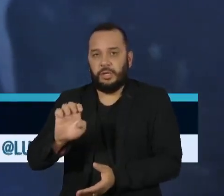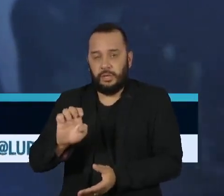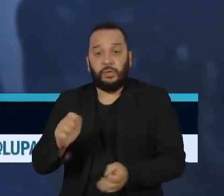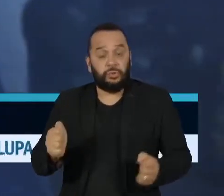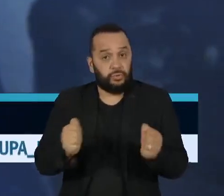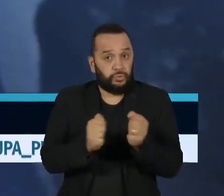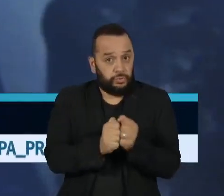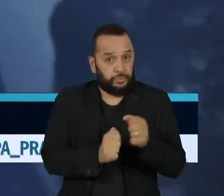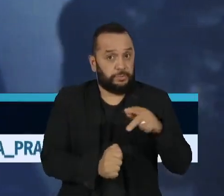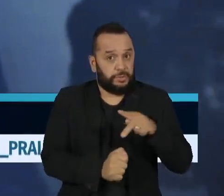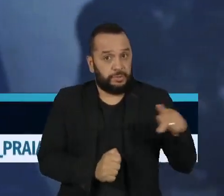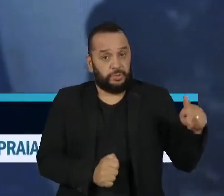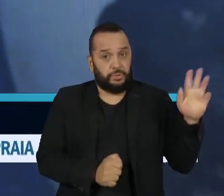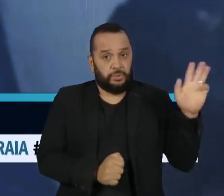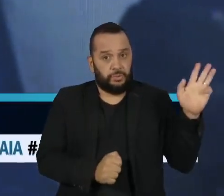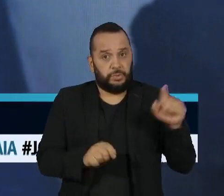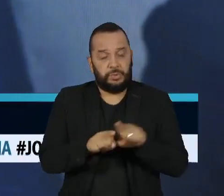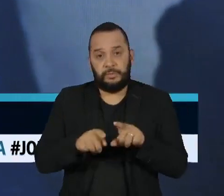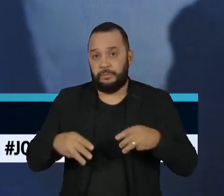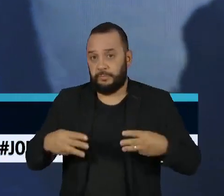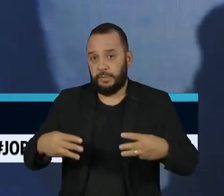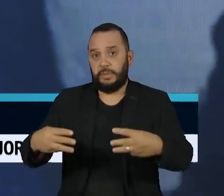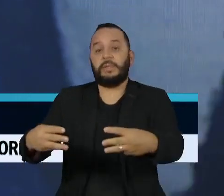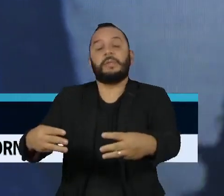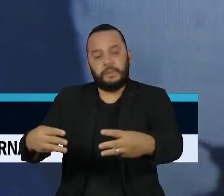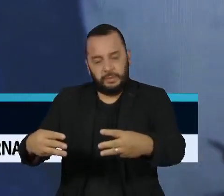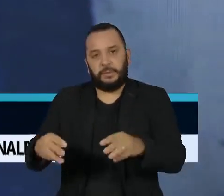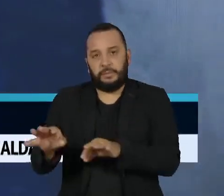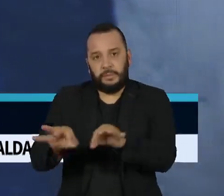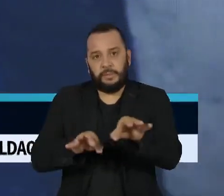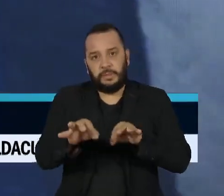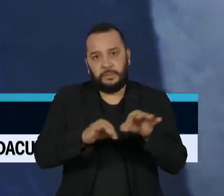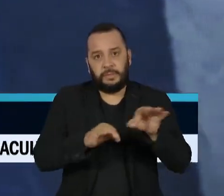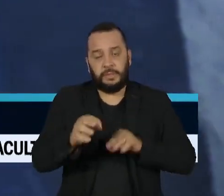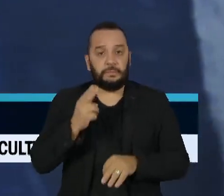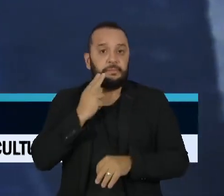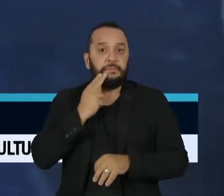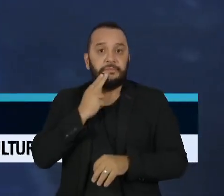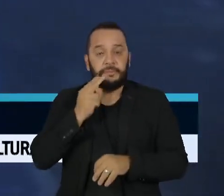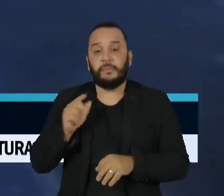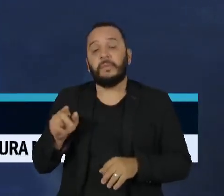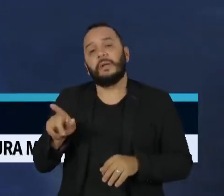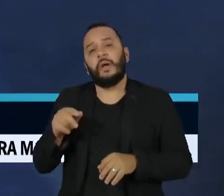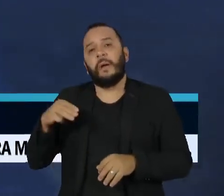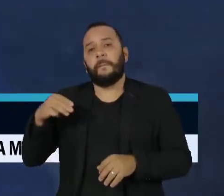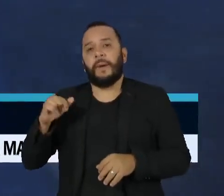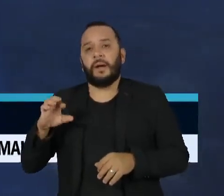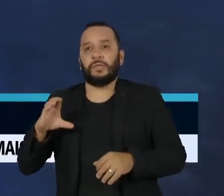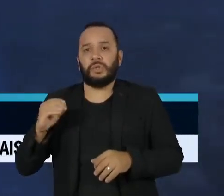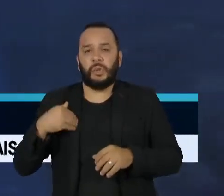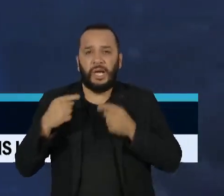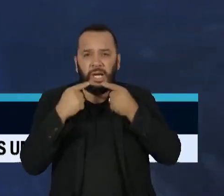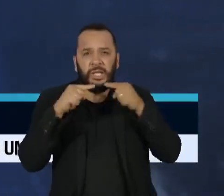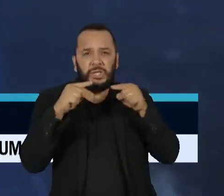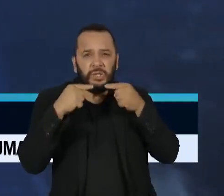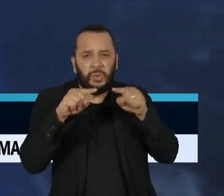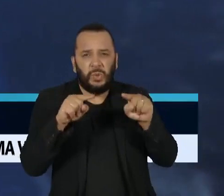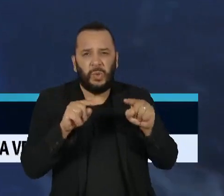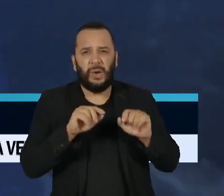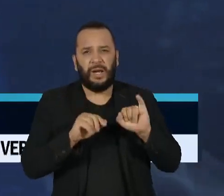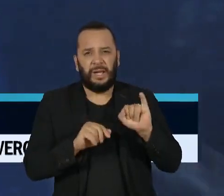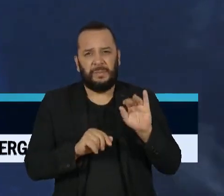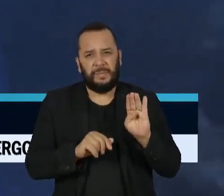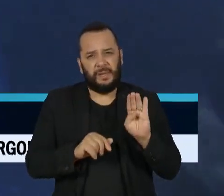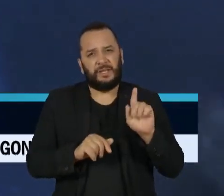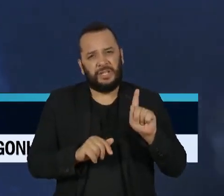do presidente Lula e da ministra do planejamento Simone tebete Postman criticou a forma como órgão foi conduzido durante a gestão